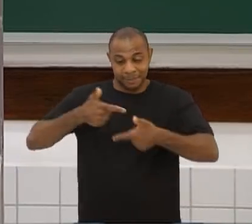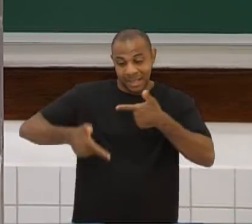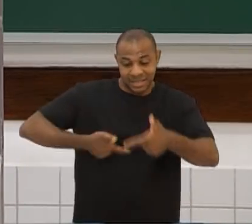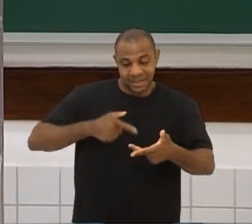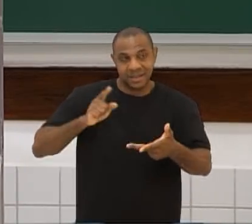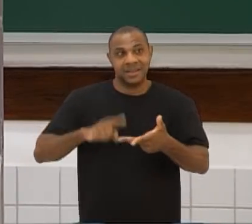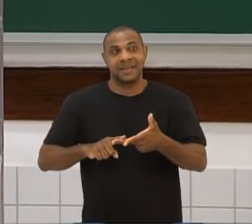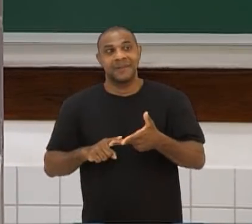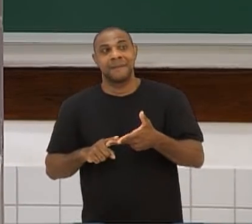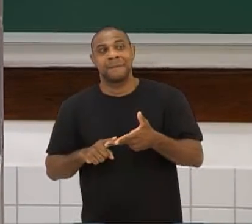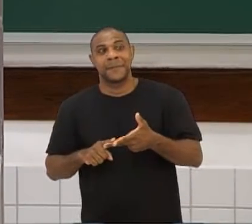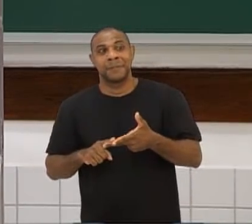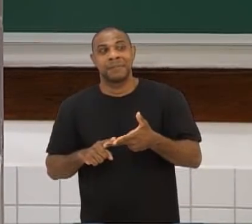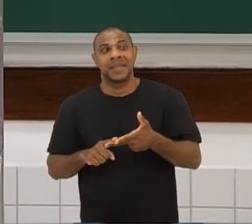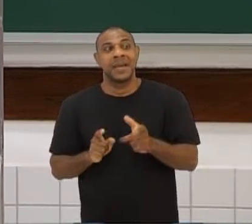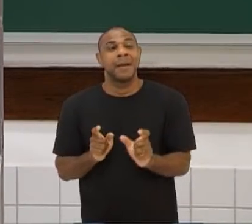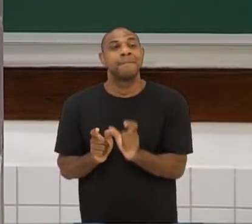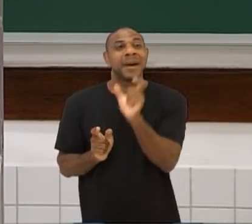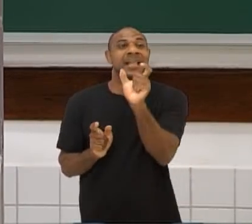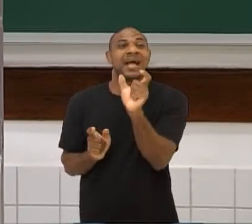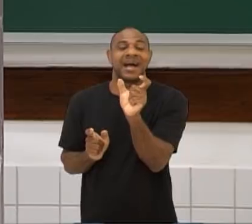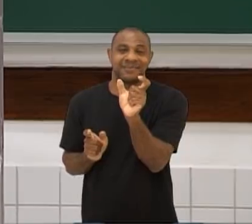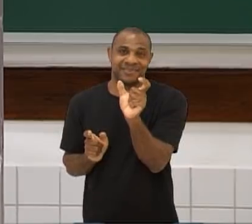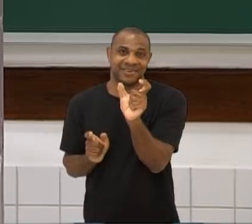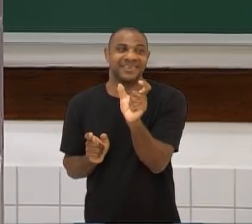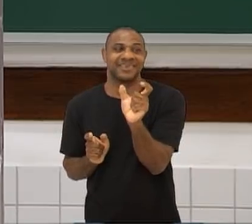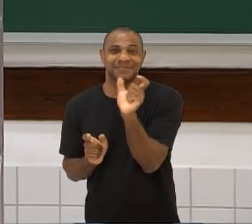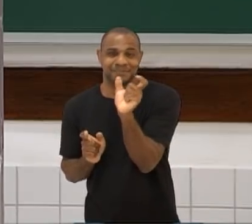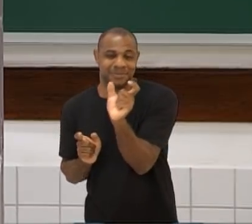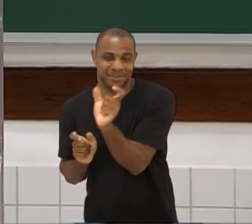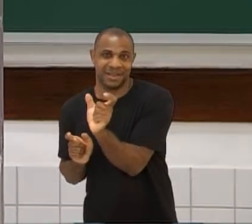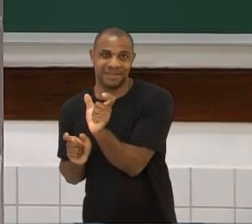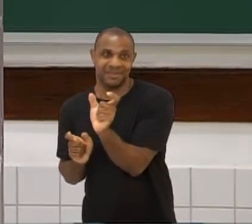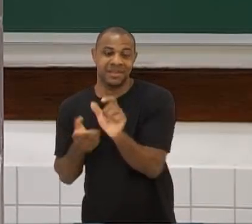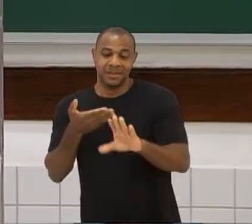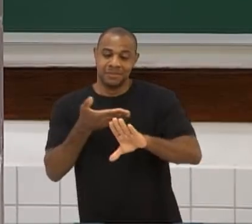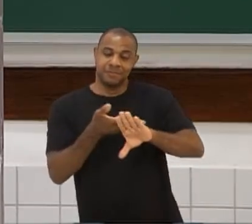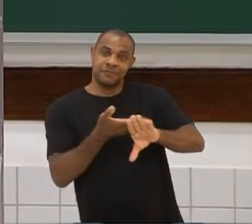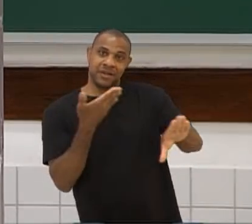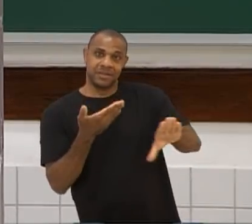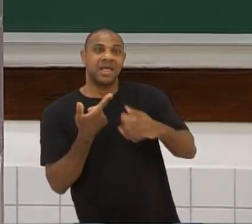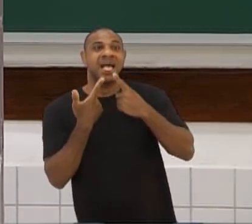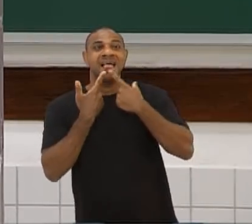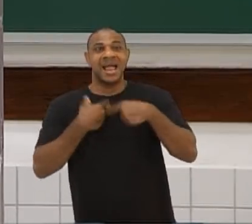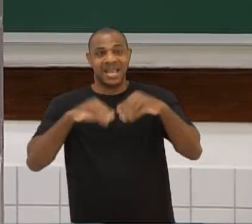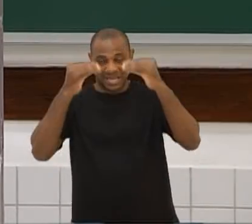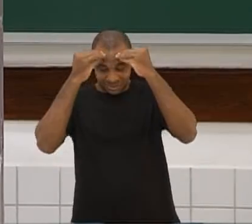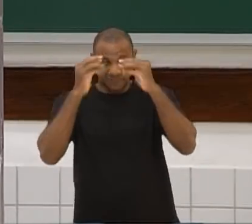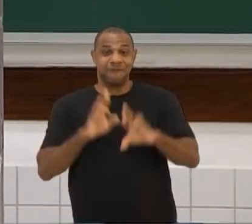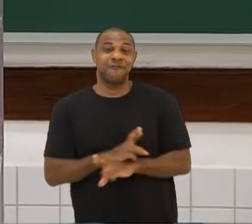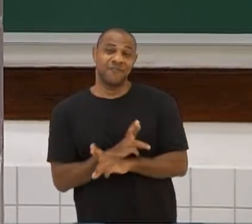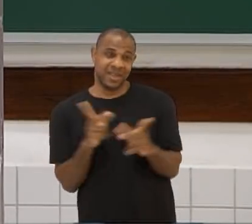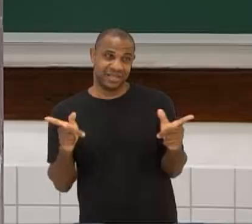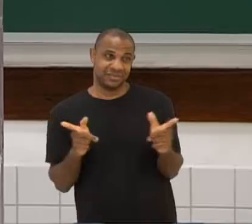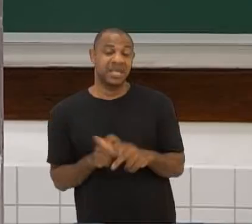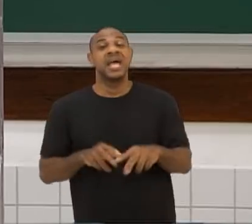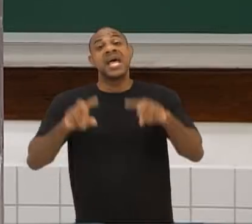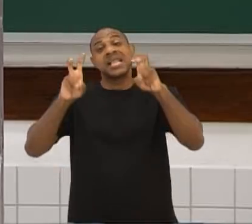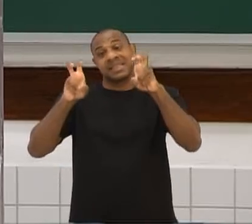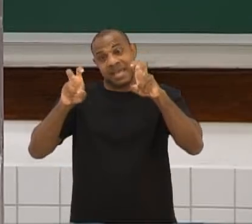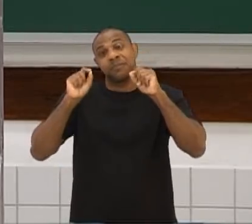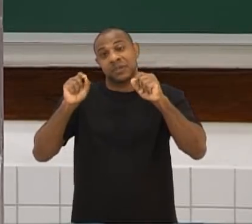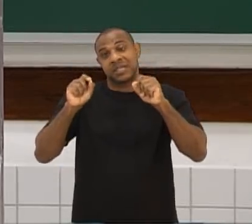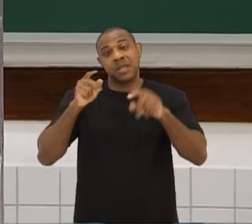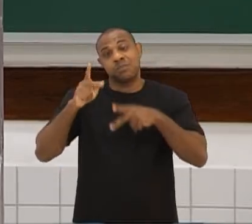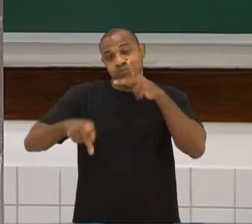trabalhando, né? Porque usa essa linguagem, ele se afasta do cânone. Ele usa, inclusive, temas populares, como nós